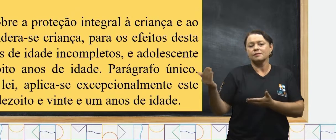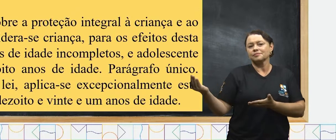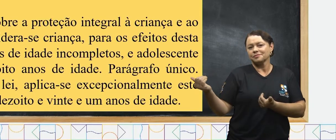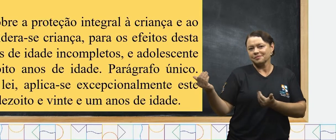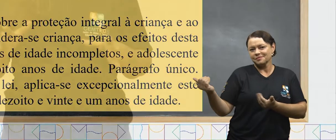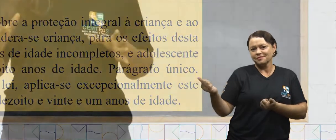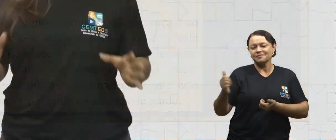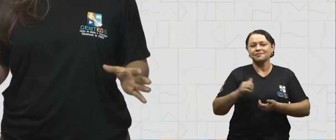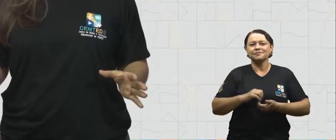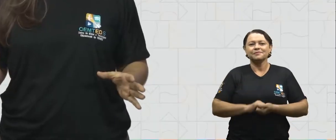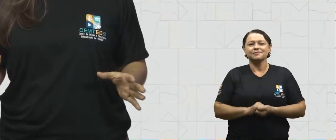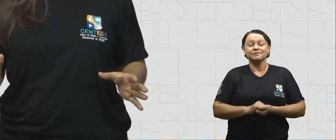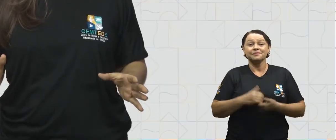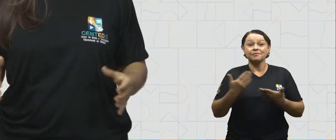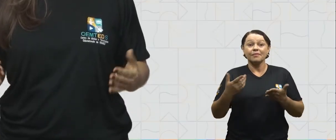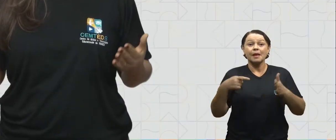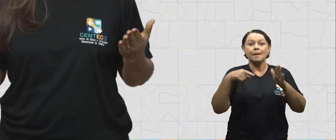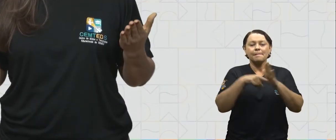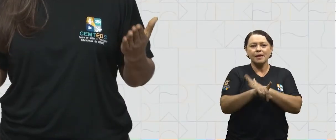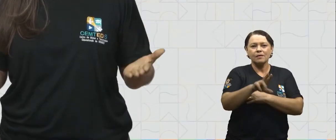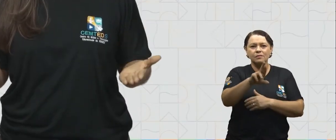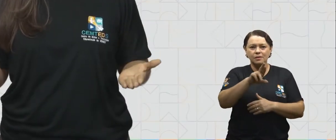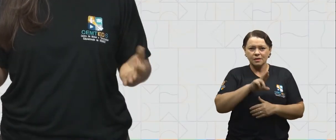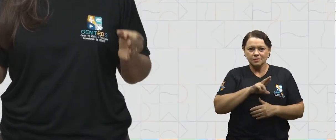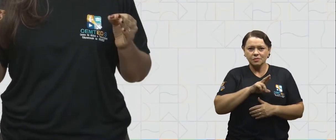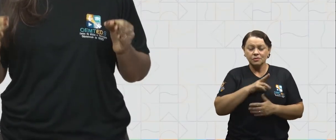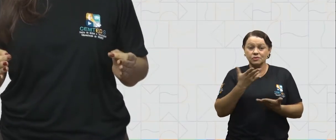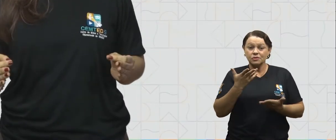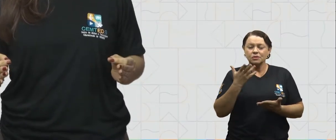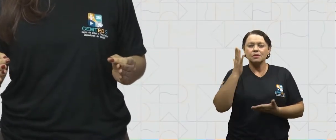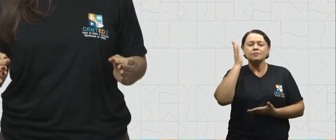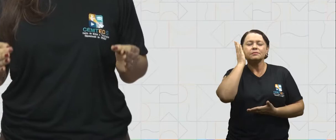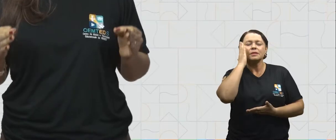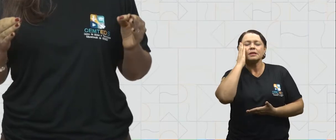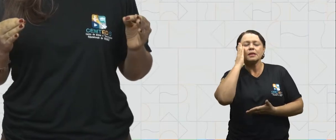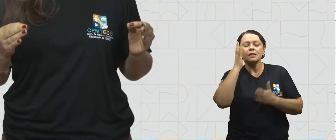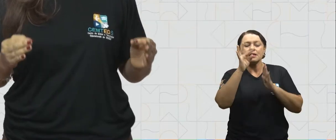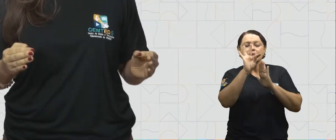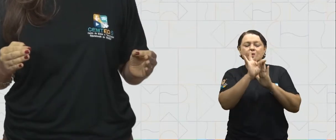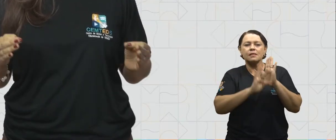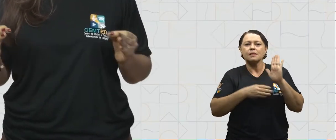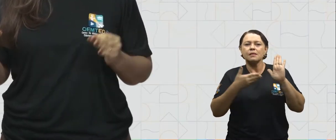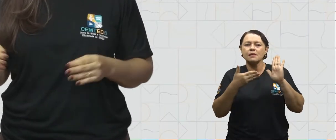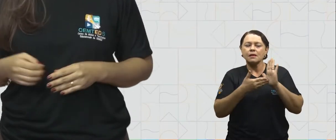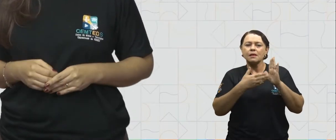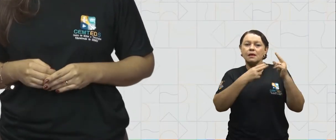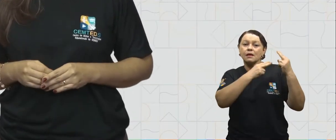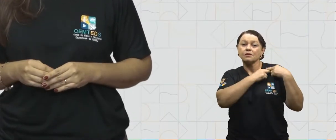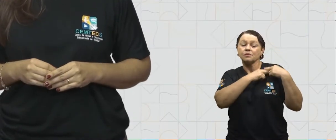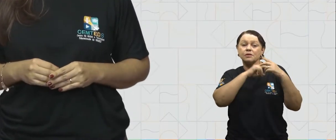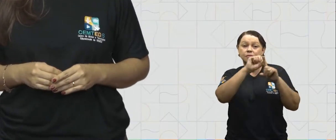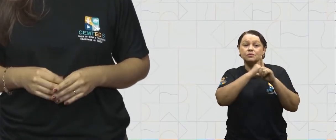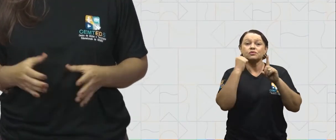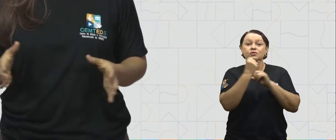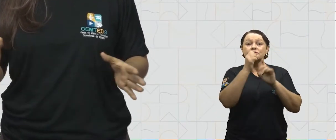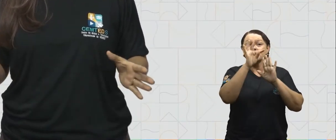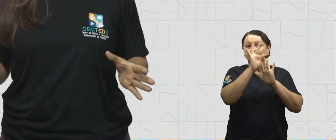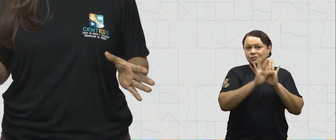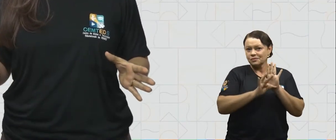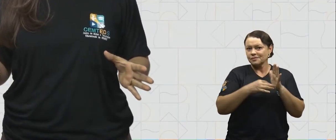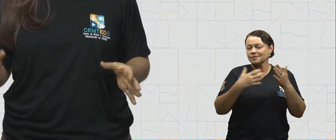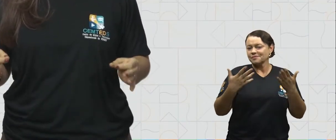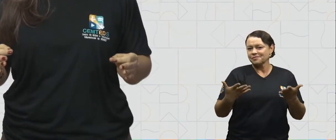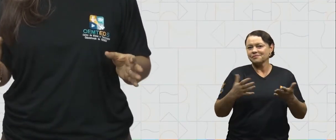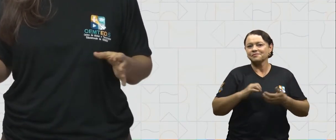adolescente. Perguntas respondidas para ajudar a entender a função social de um texto.